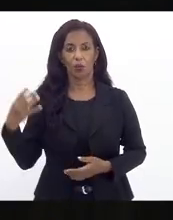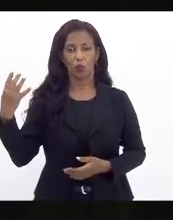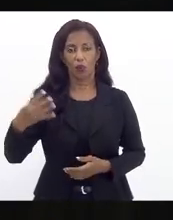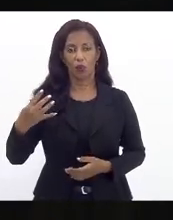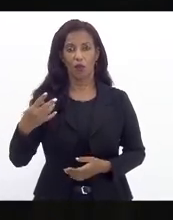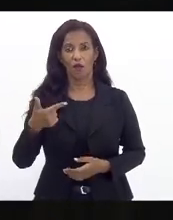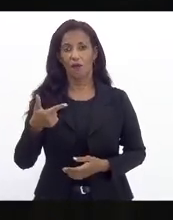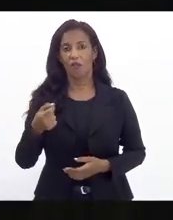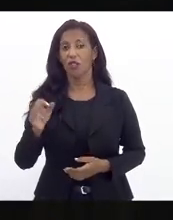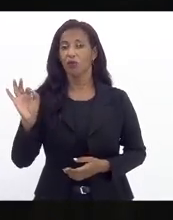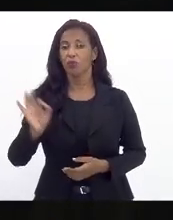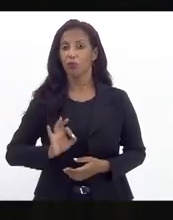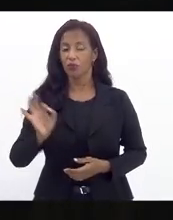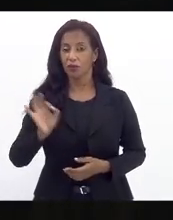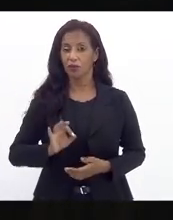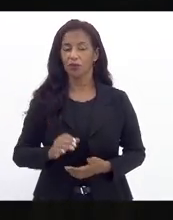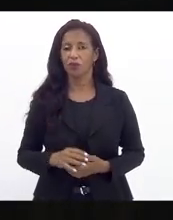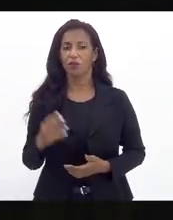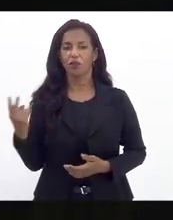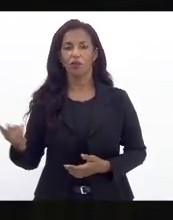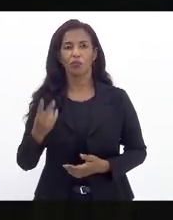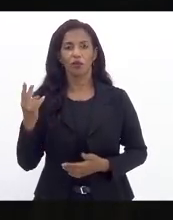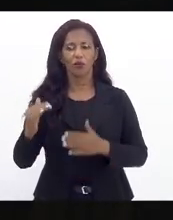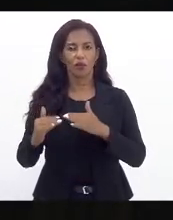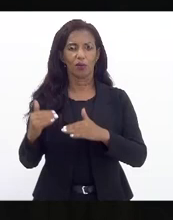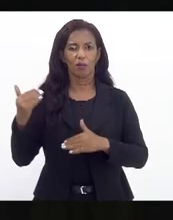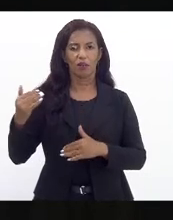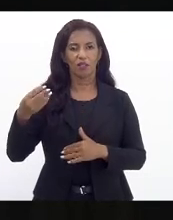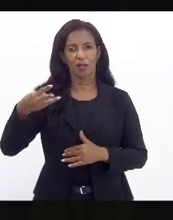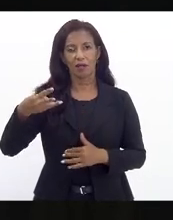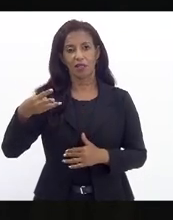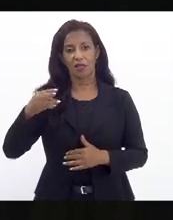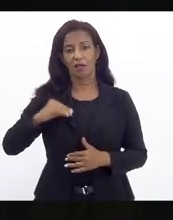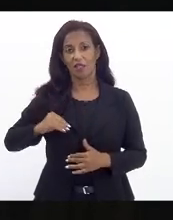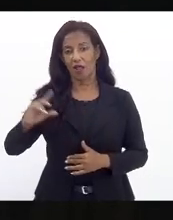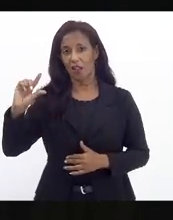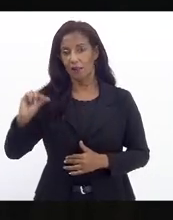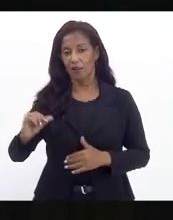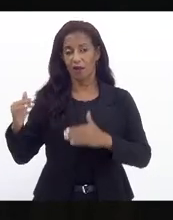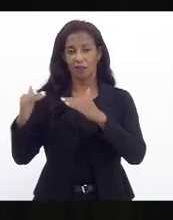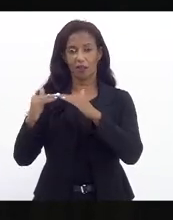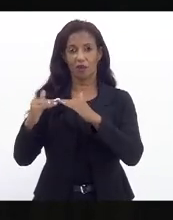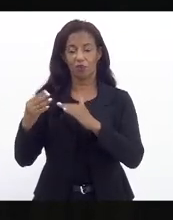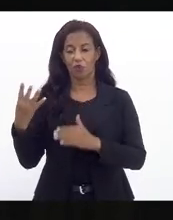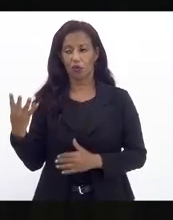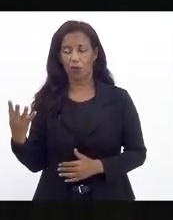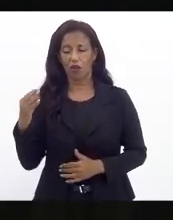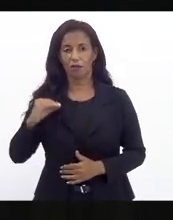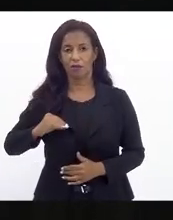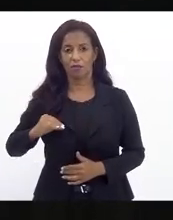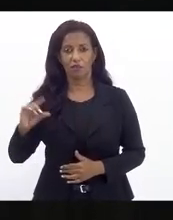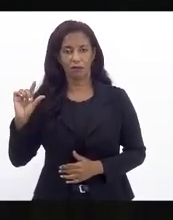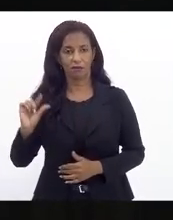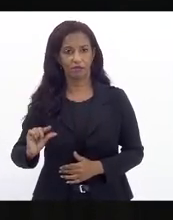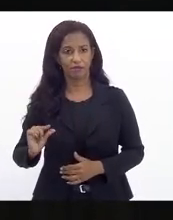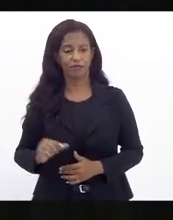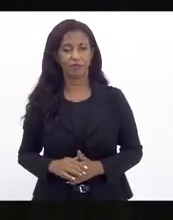20% do valor que exceder três salários mínimos até o limite de quatro salários mínimos